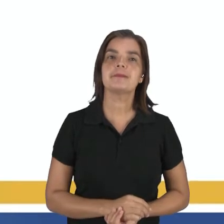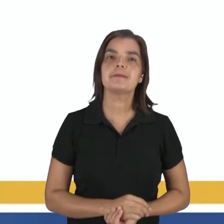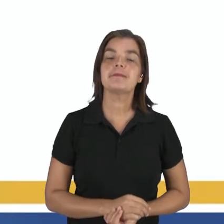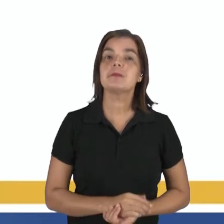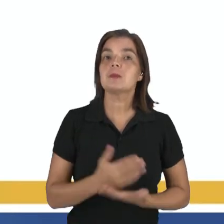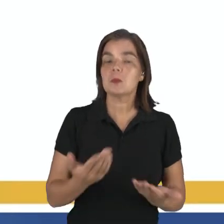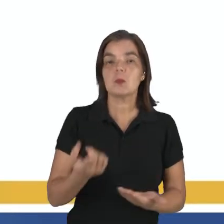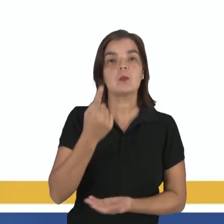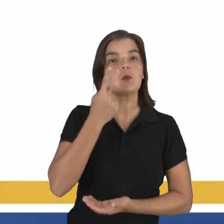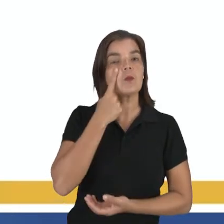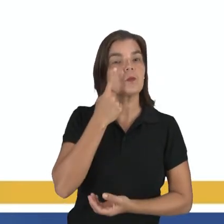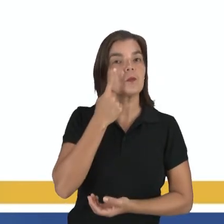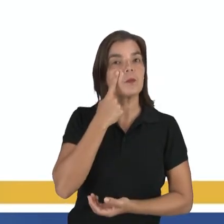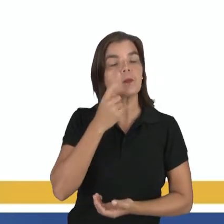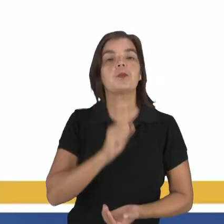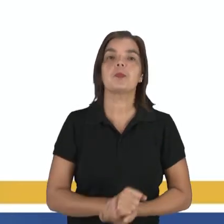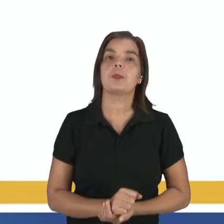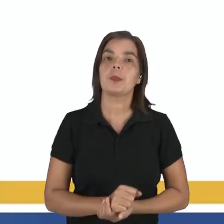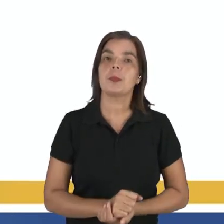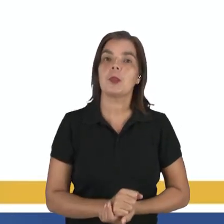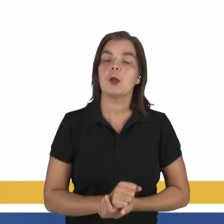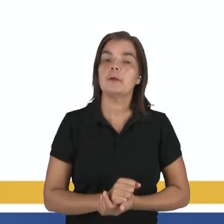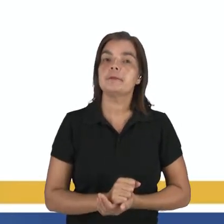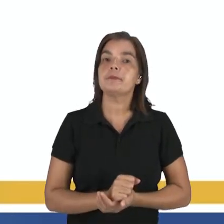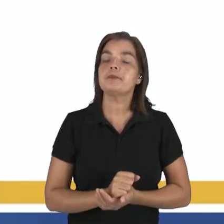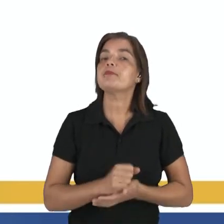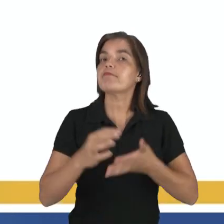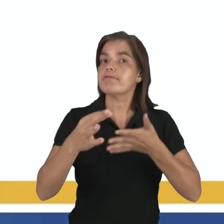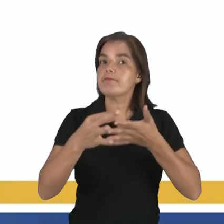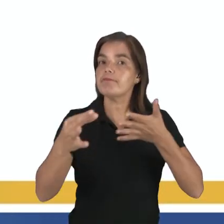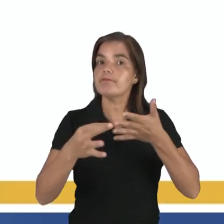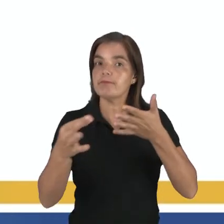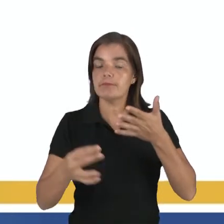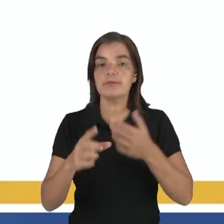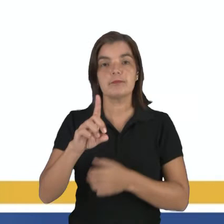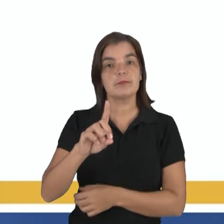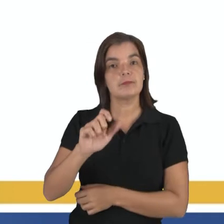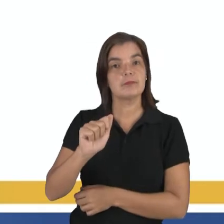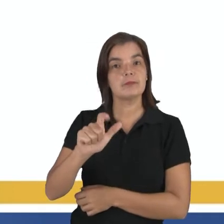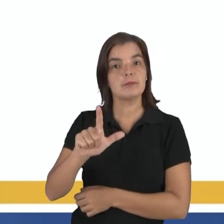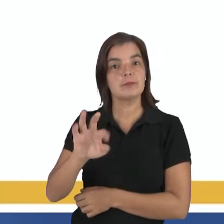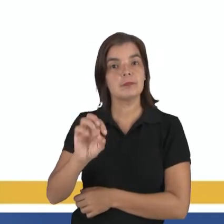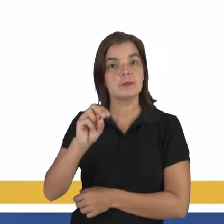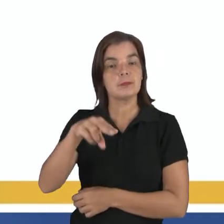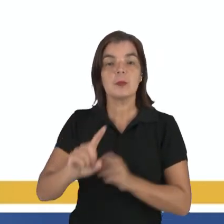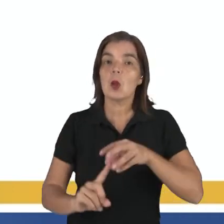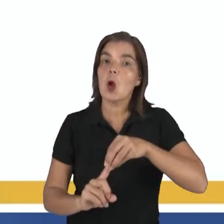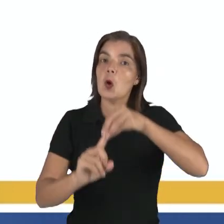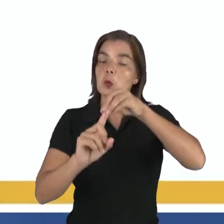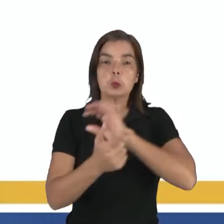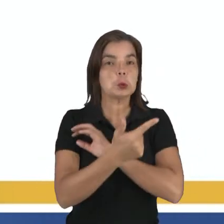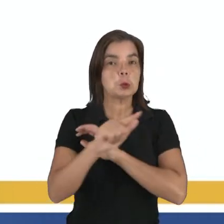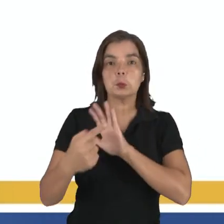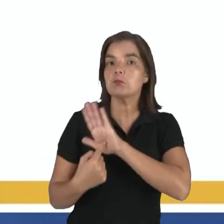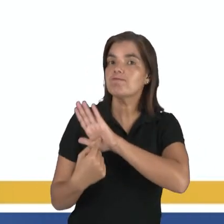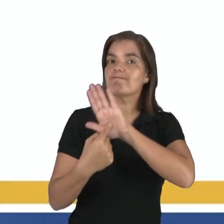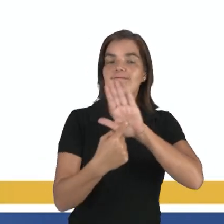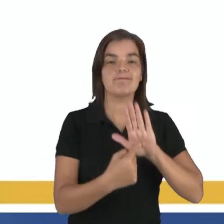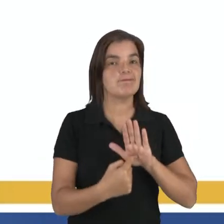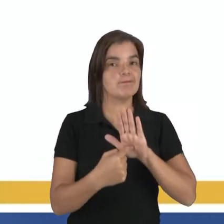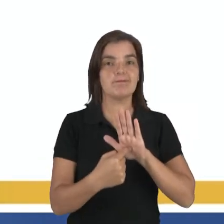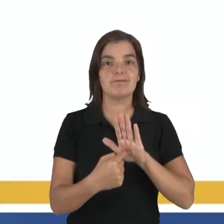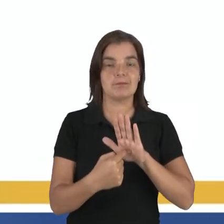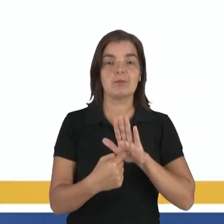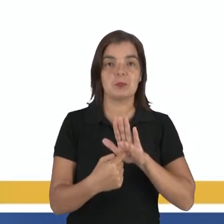átomos. Então, a gente viu nos modelos atômicos de Dalton, e a única alternativa onde não